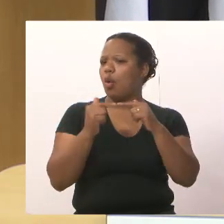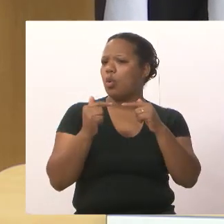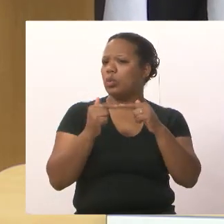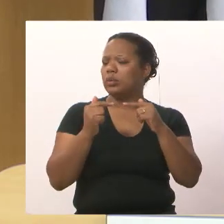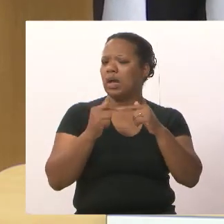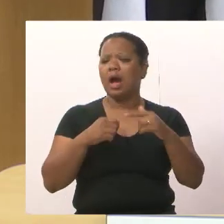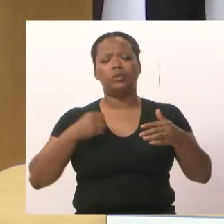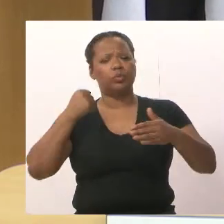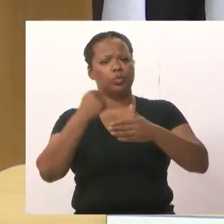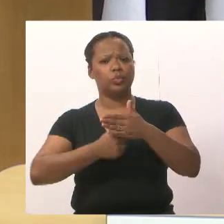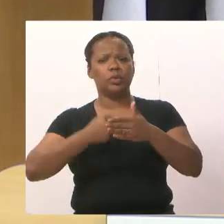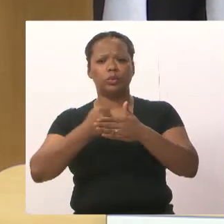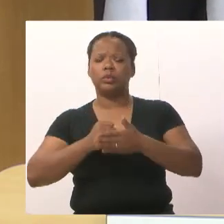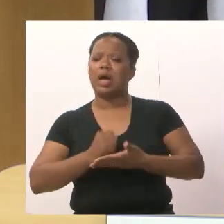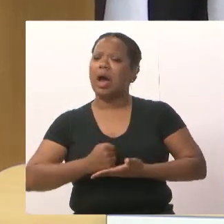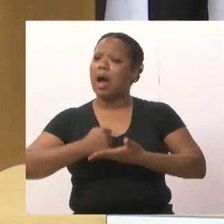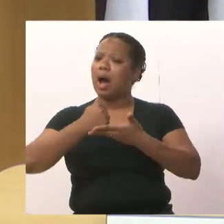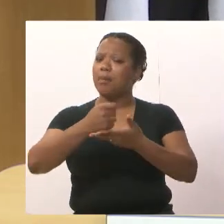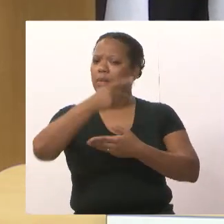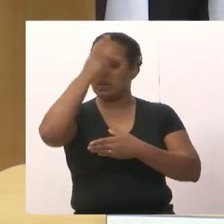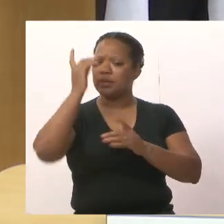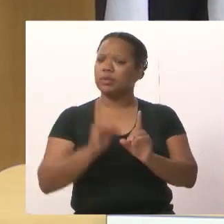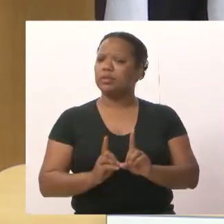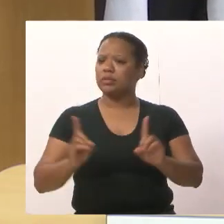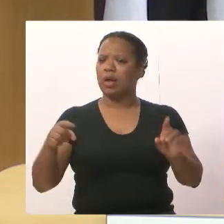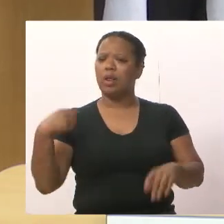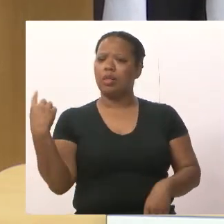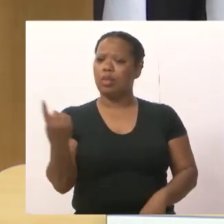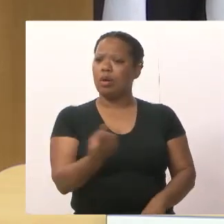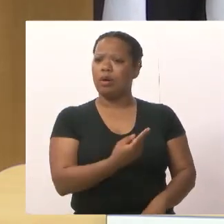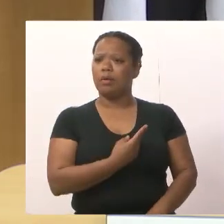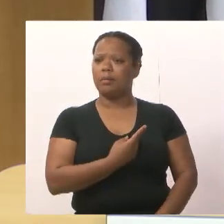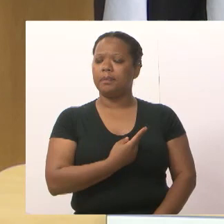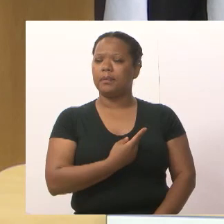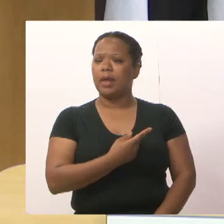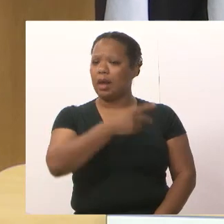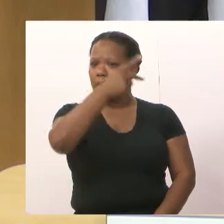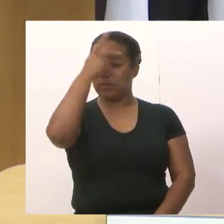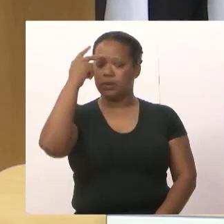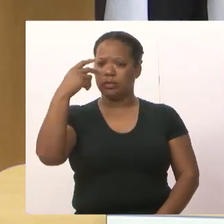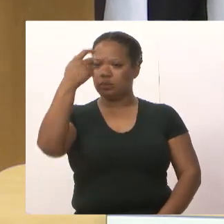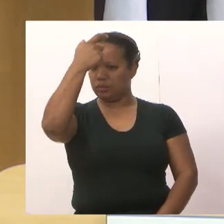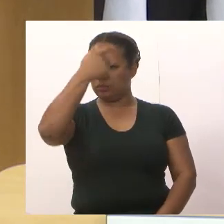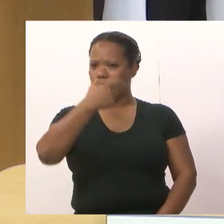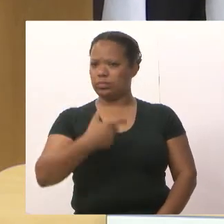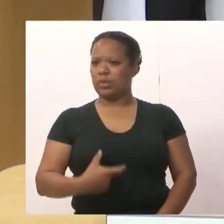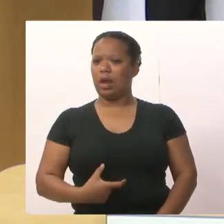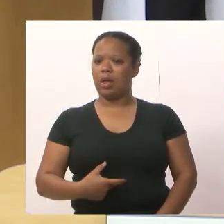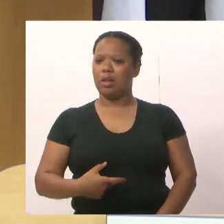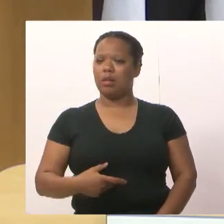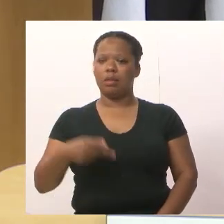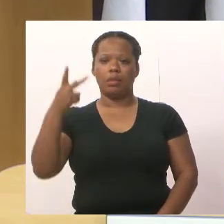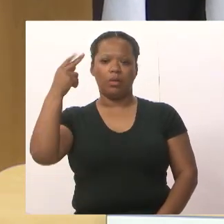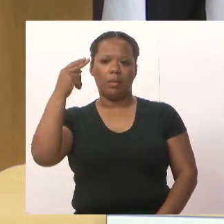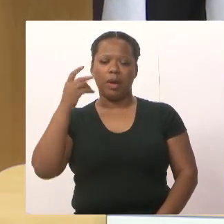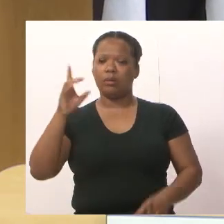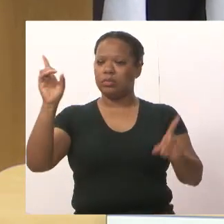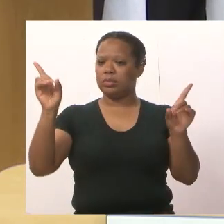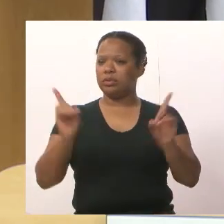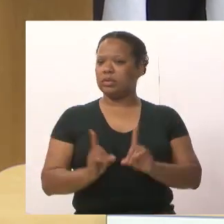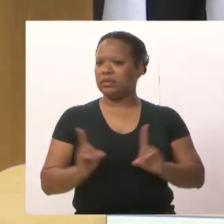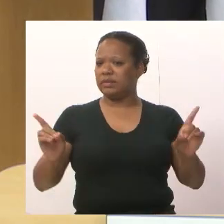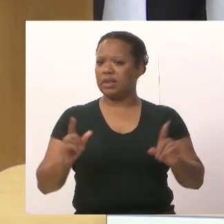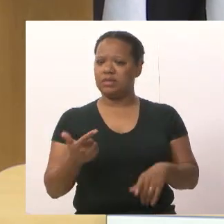pelas pessoas com deficiência, enquanto somos os denominados pessoas sem deficiência,